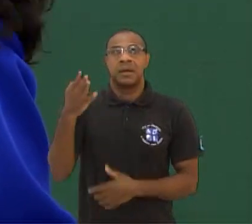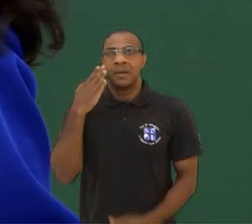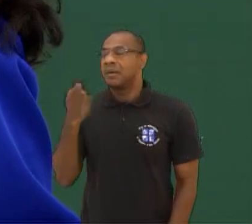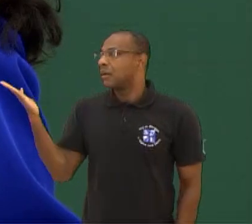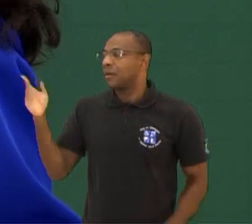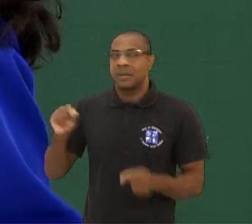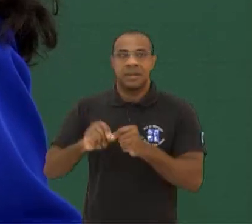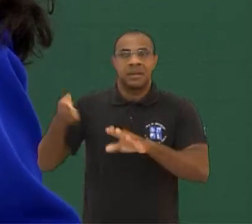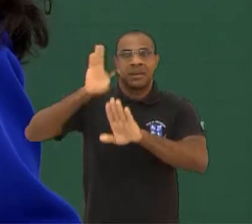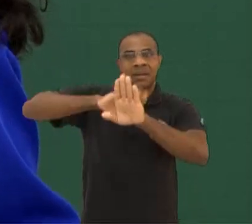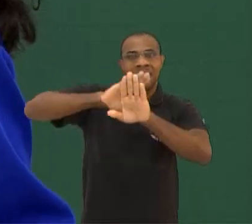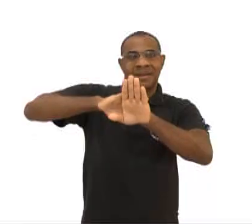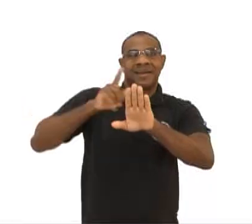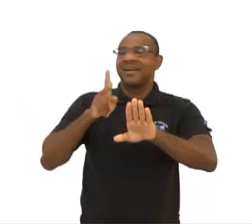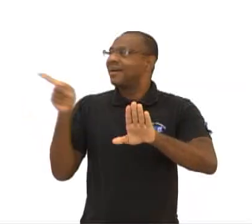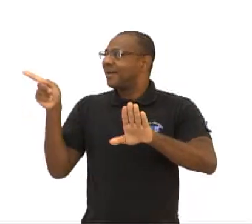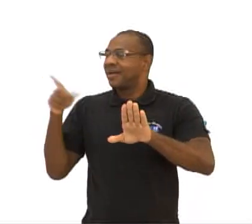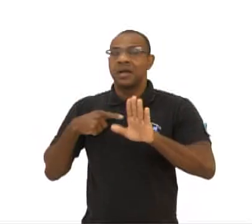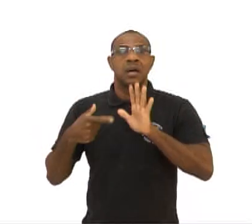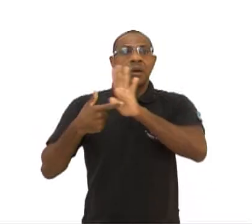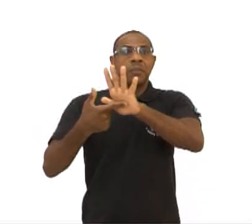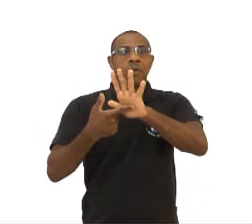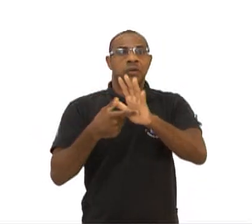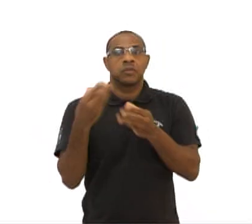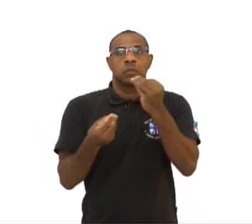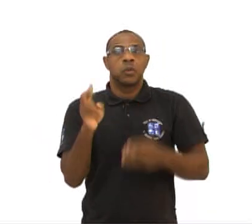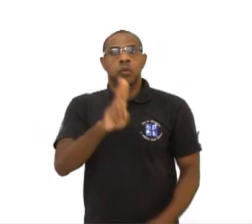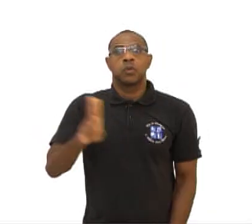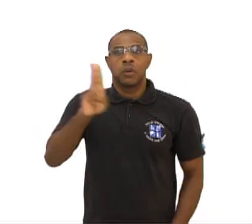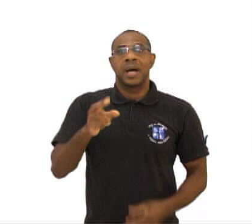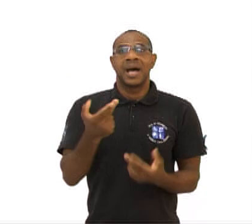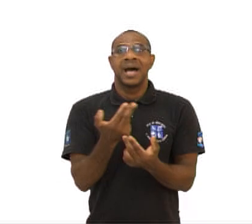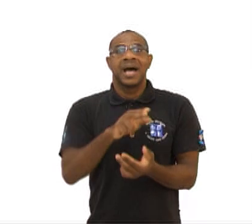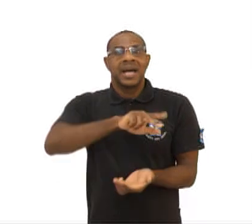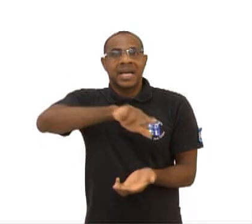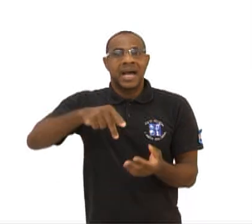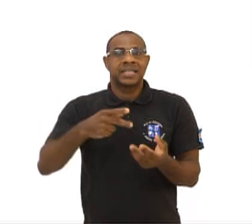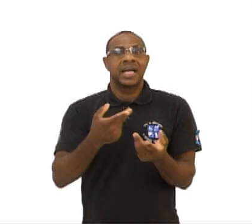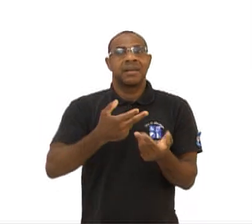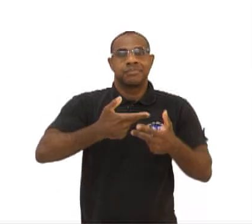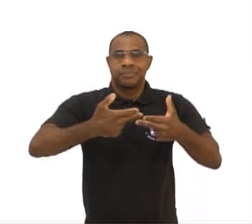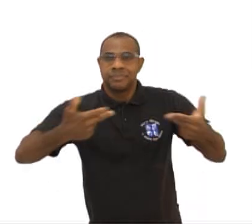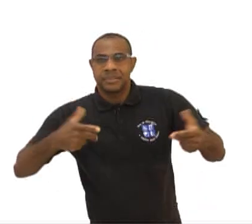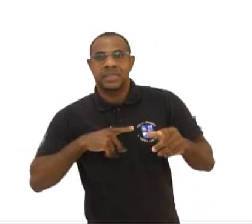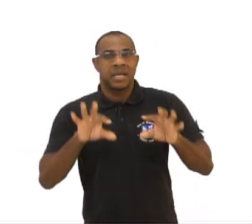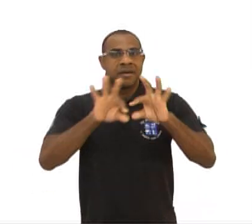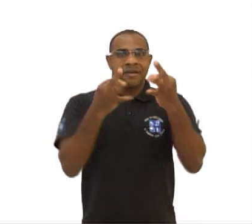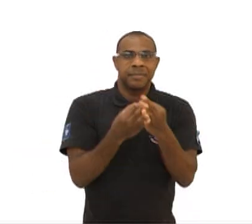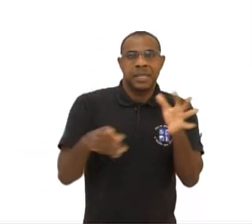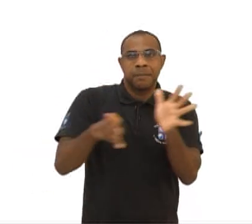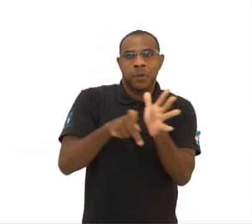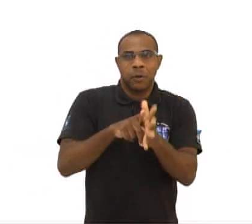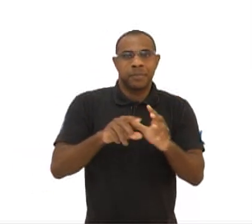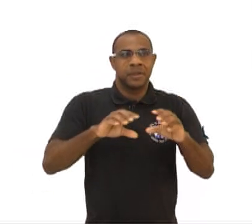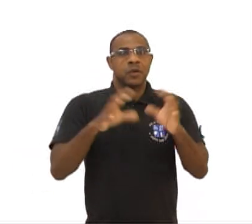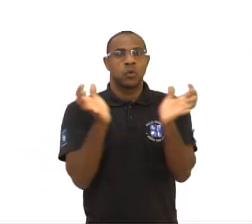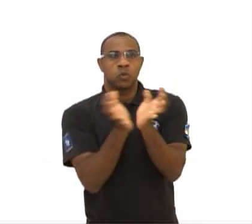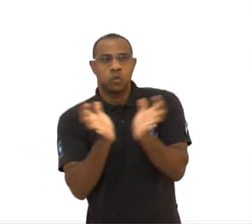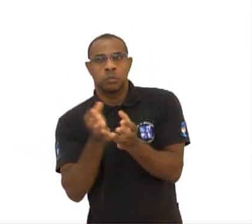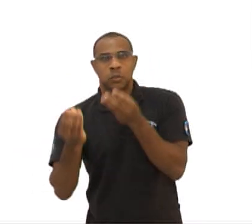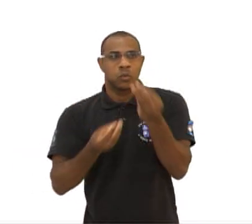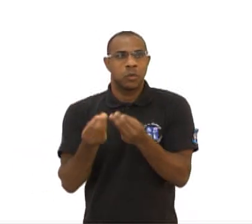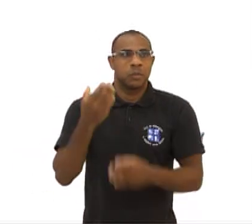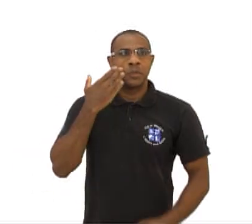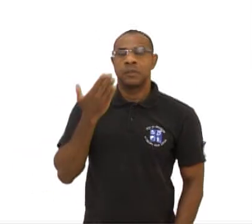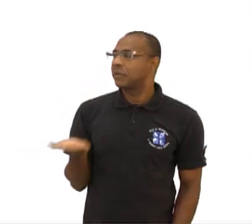essa tabelinha aqui, mostrando os NOx usuais de cada elemento, dependendo do grupo ou da família que eles pertencem, certo?